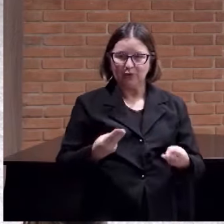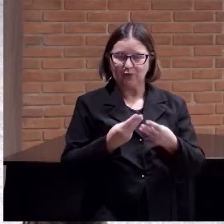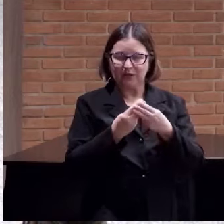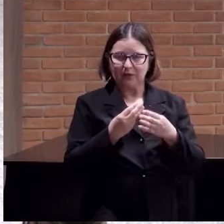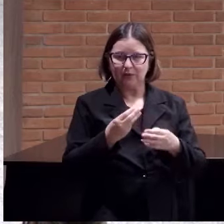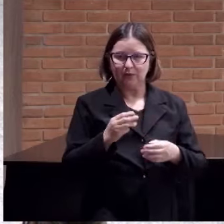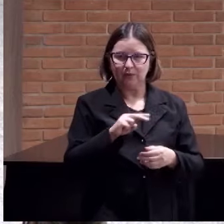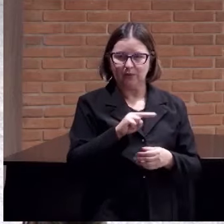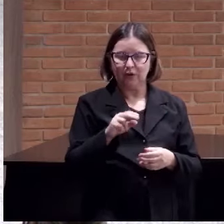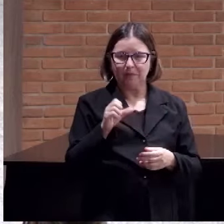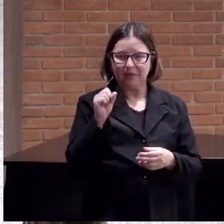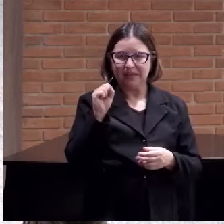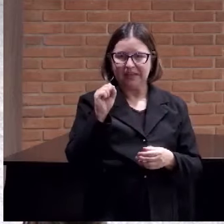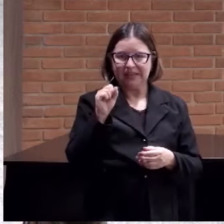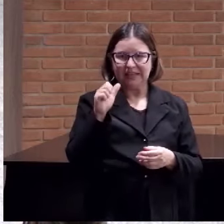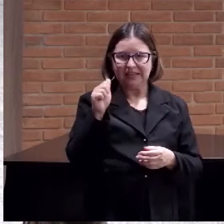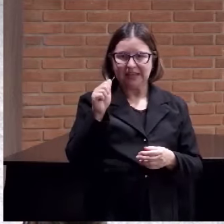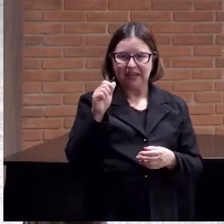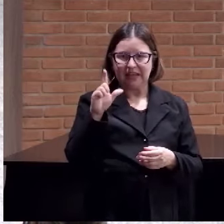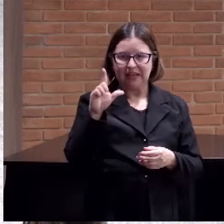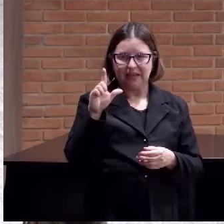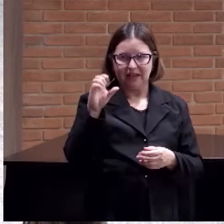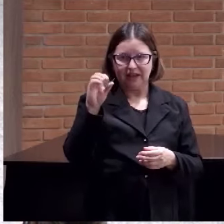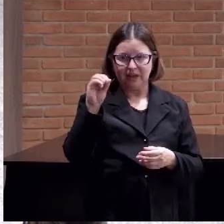que era um homem